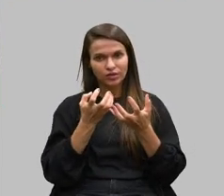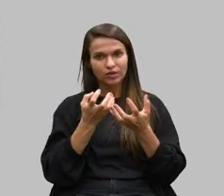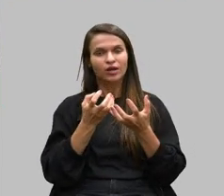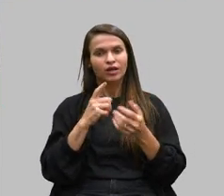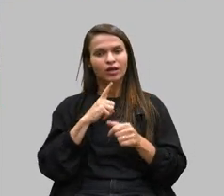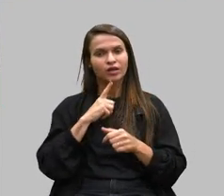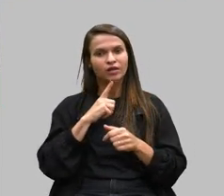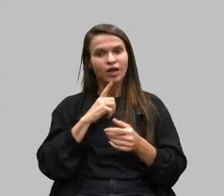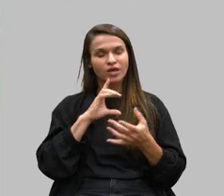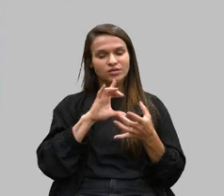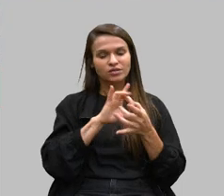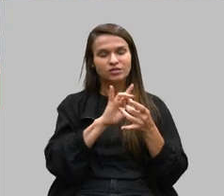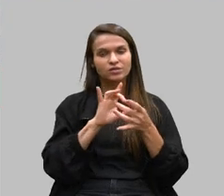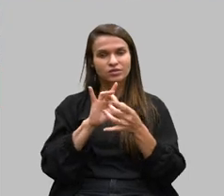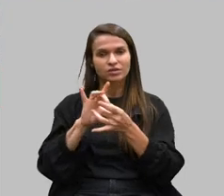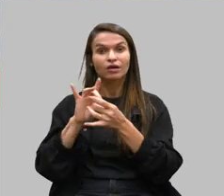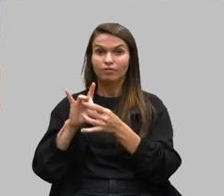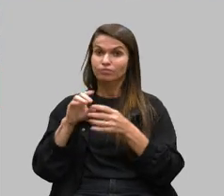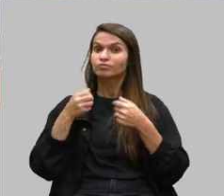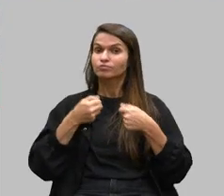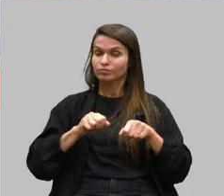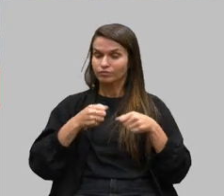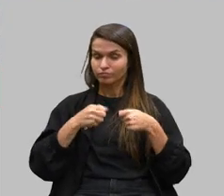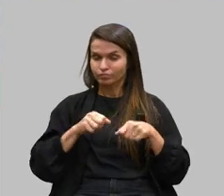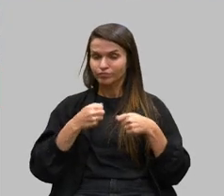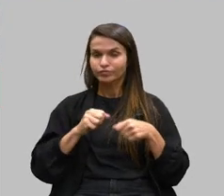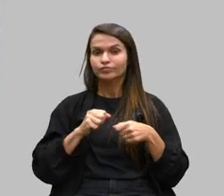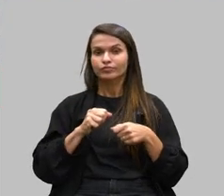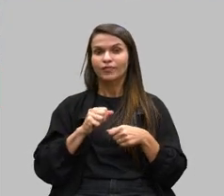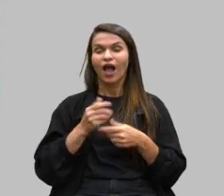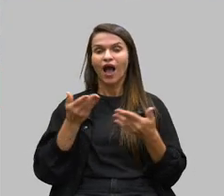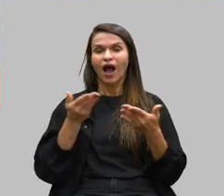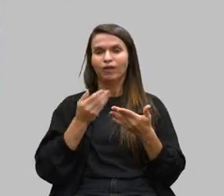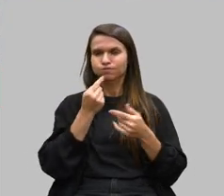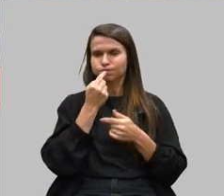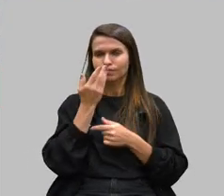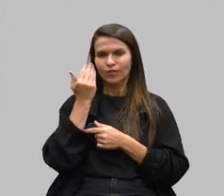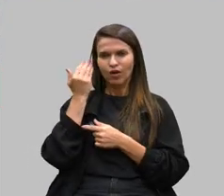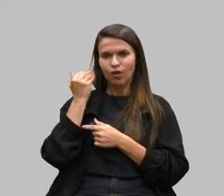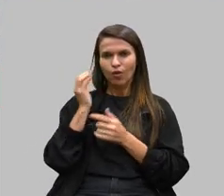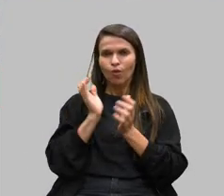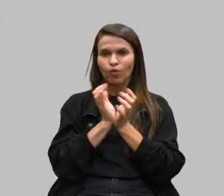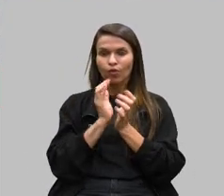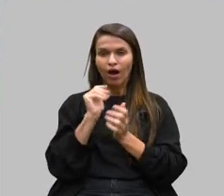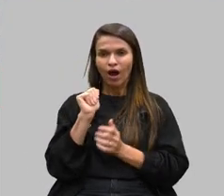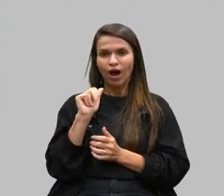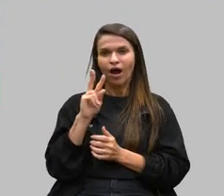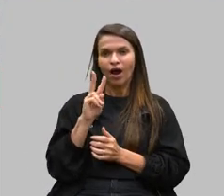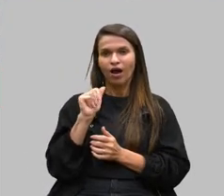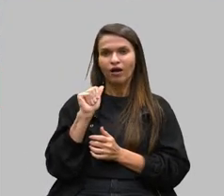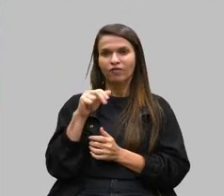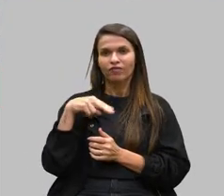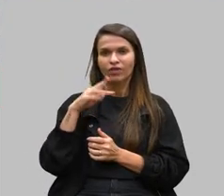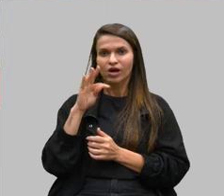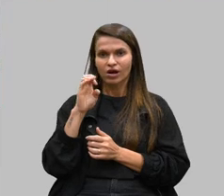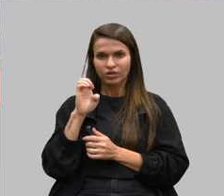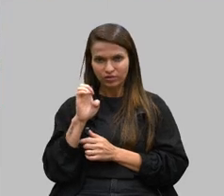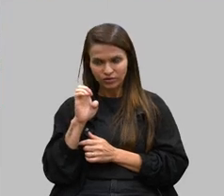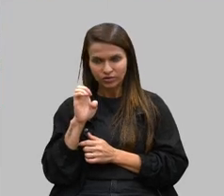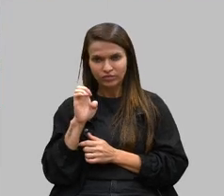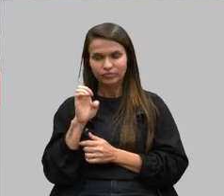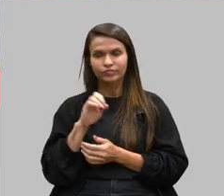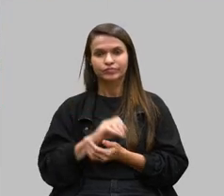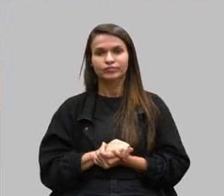Essa interligação é necessário nós lá em agora recentemente o grupo Avante viu deputada o grupo